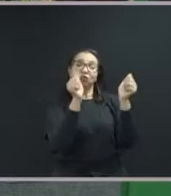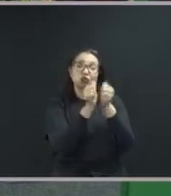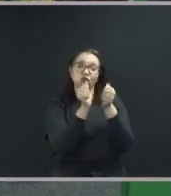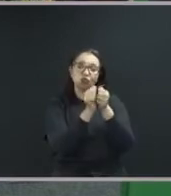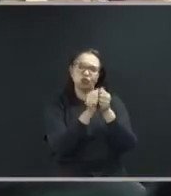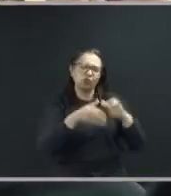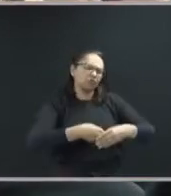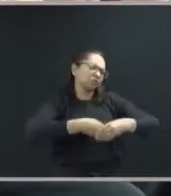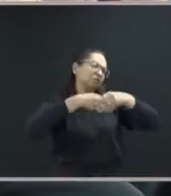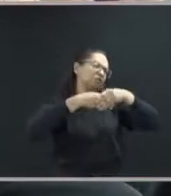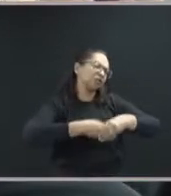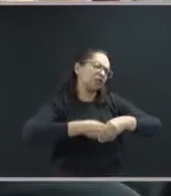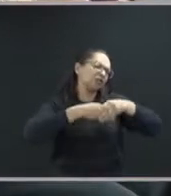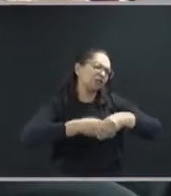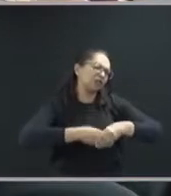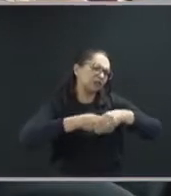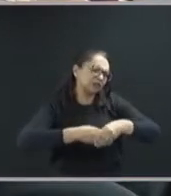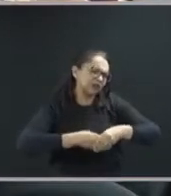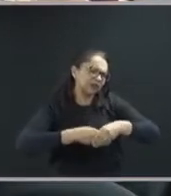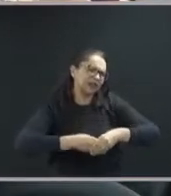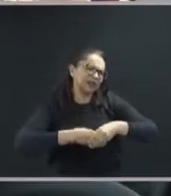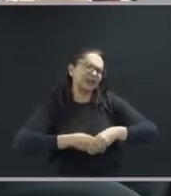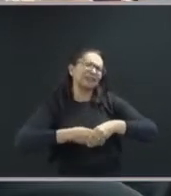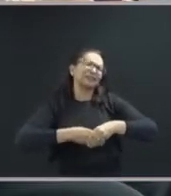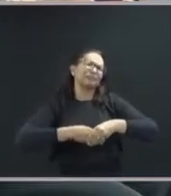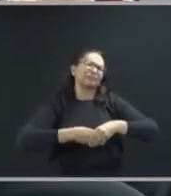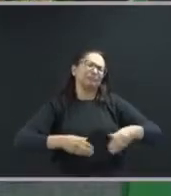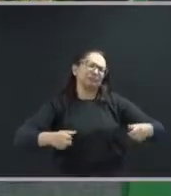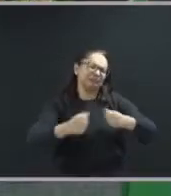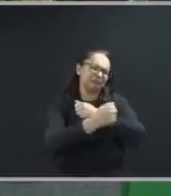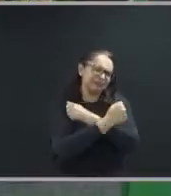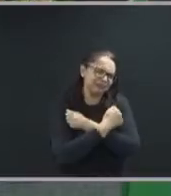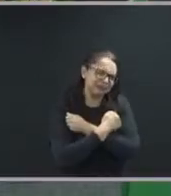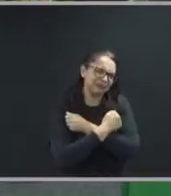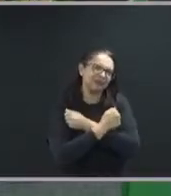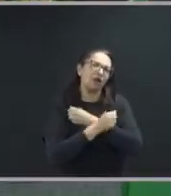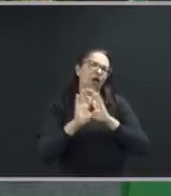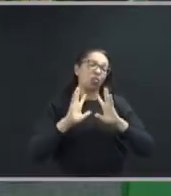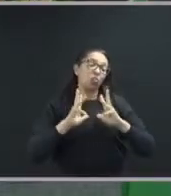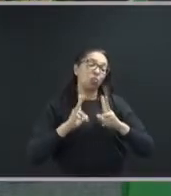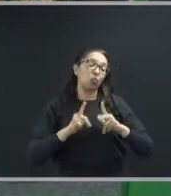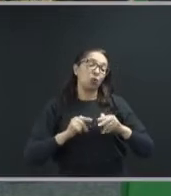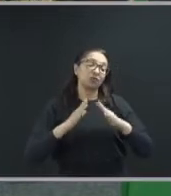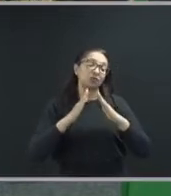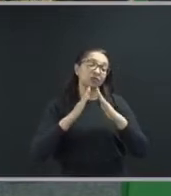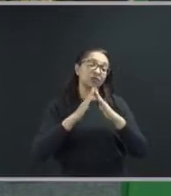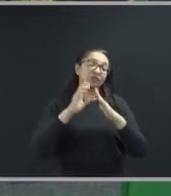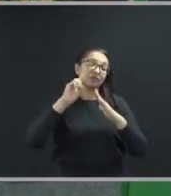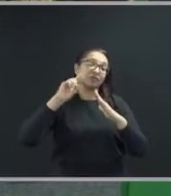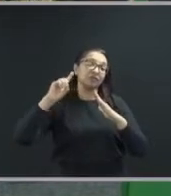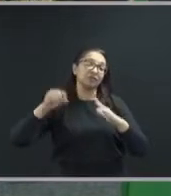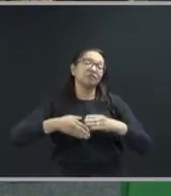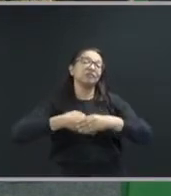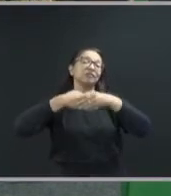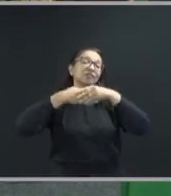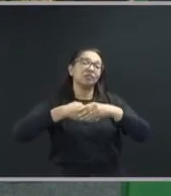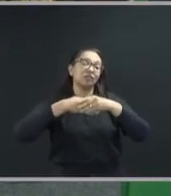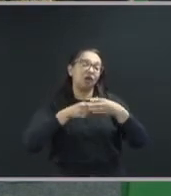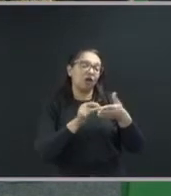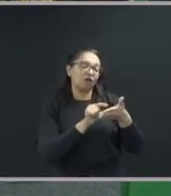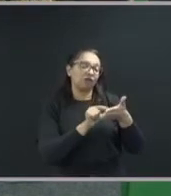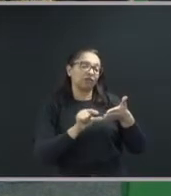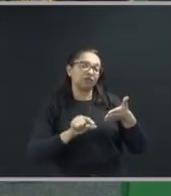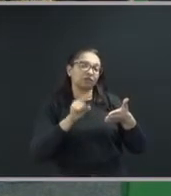aos outros com santo ósculo. As igrejas de Cristo vos saúdam. Versículo 17. E